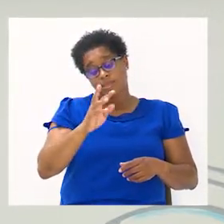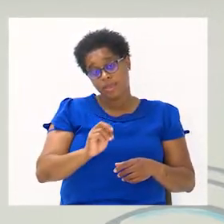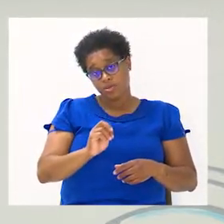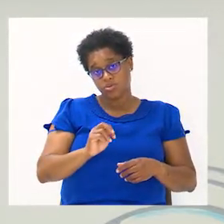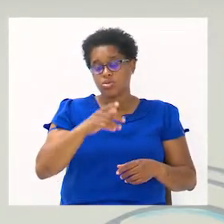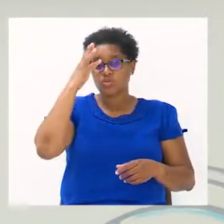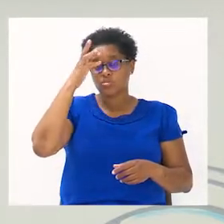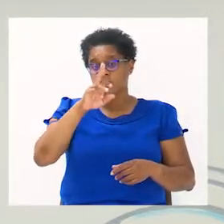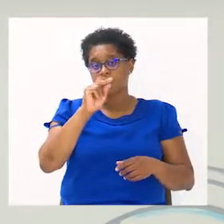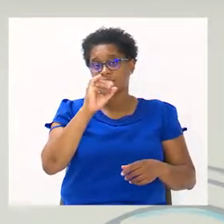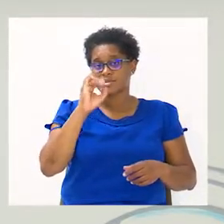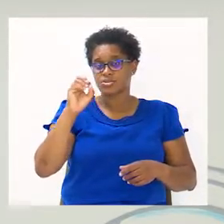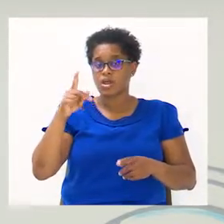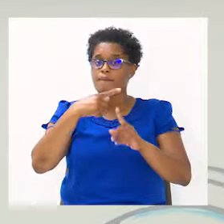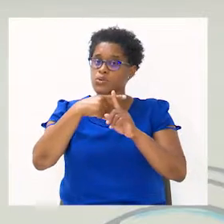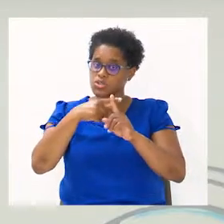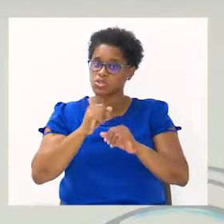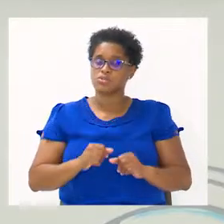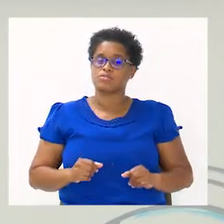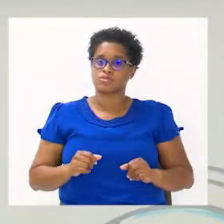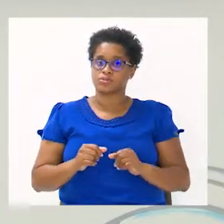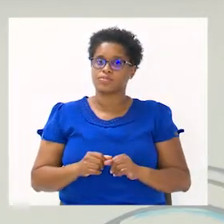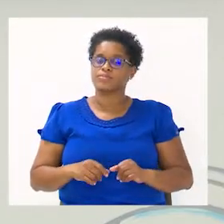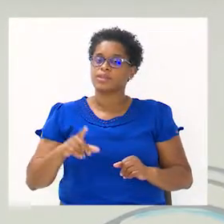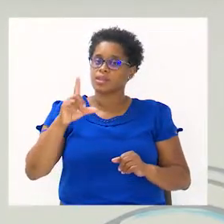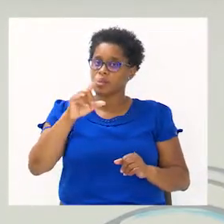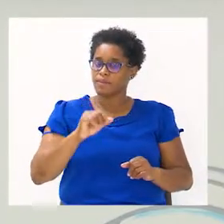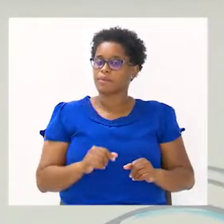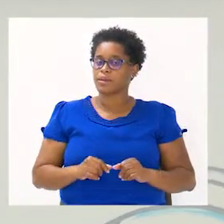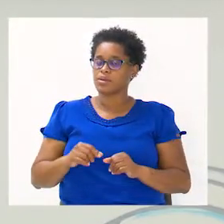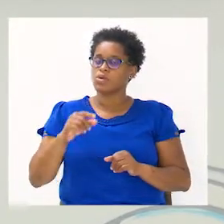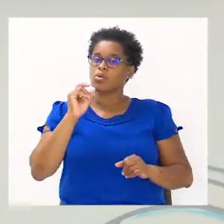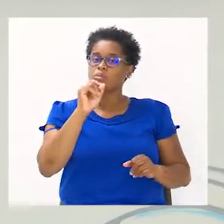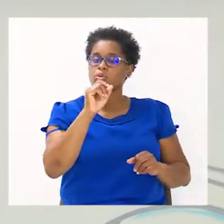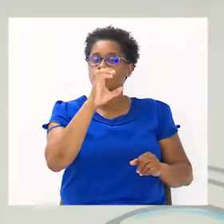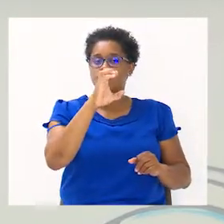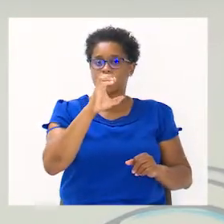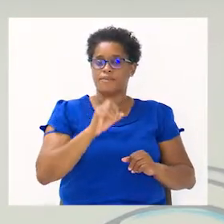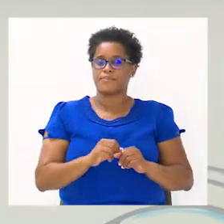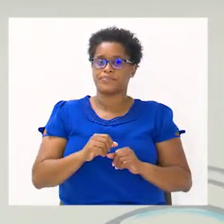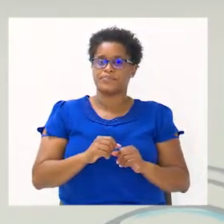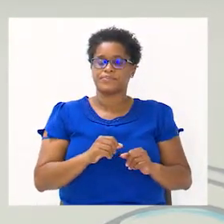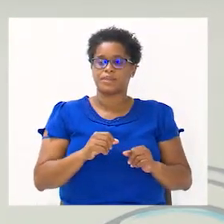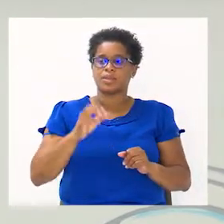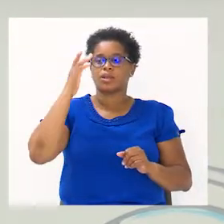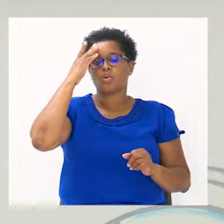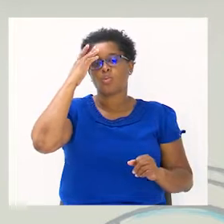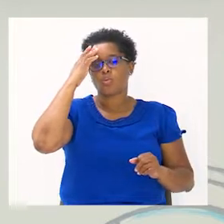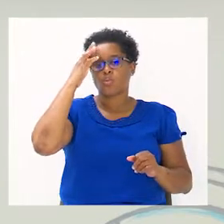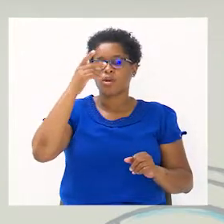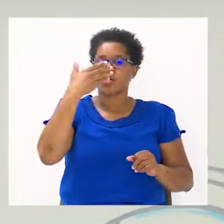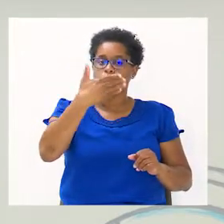temos números, não é? Racionais positivos. O ponto C, que corresponde ao